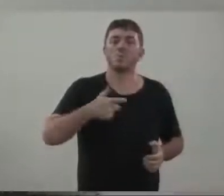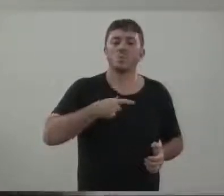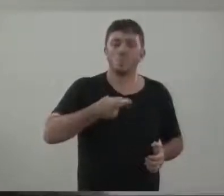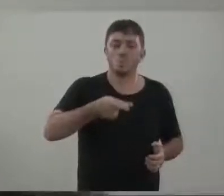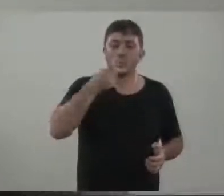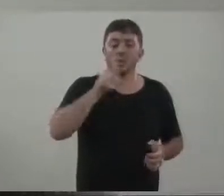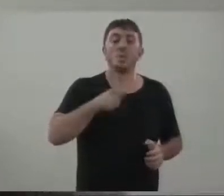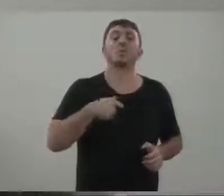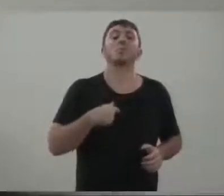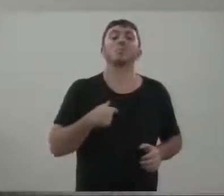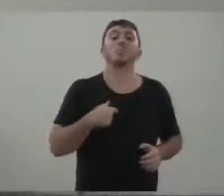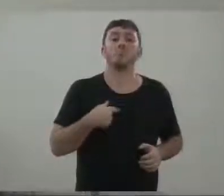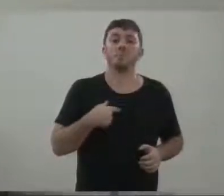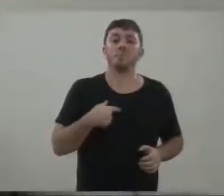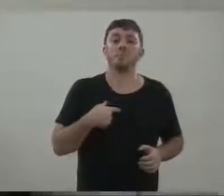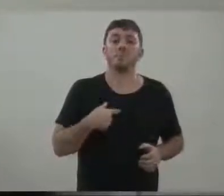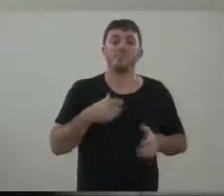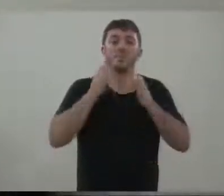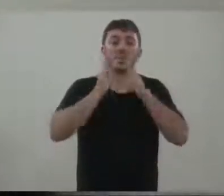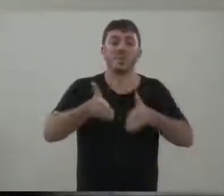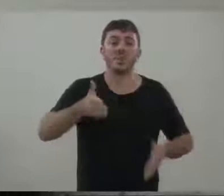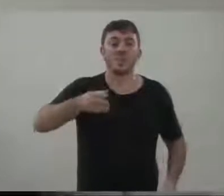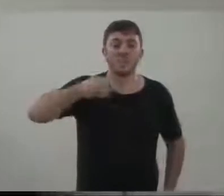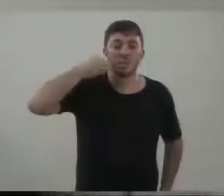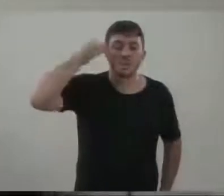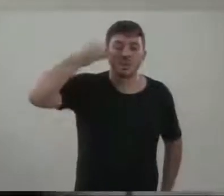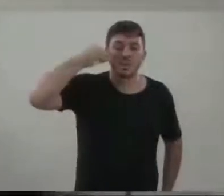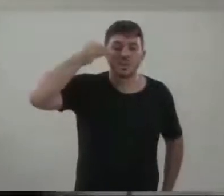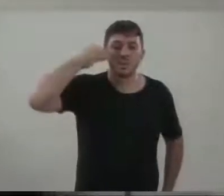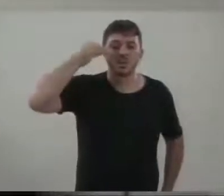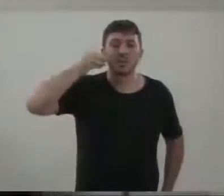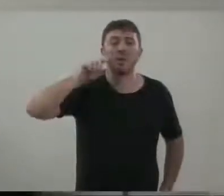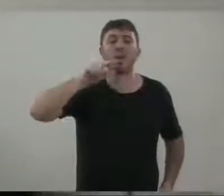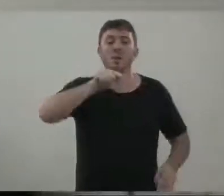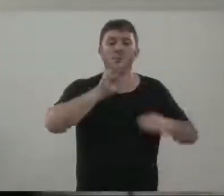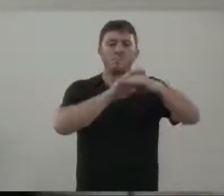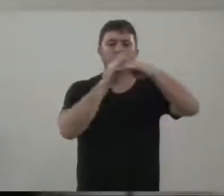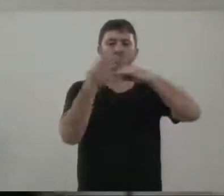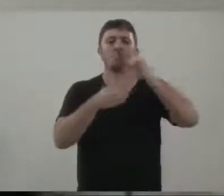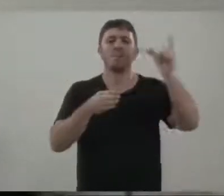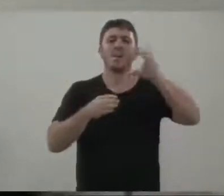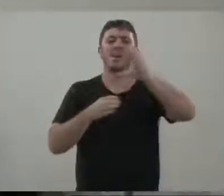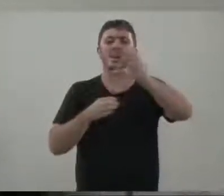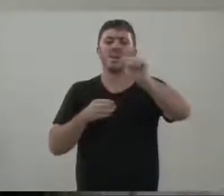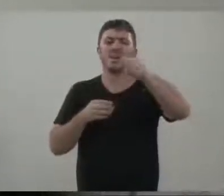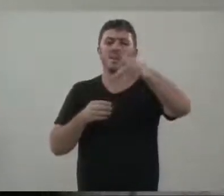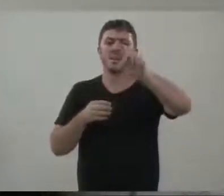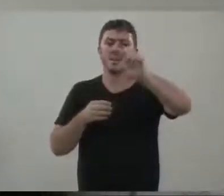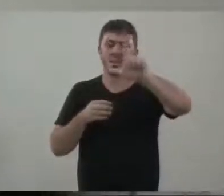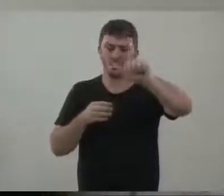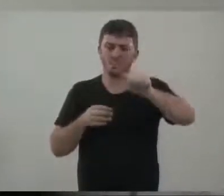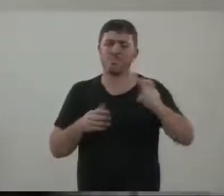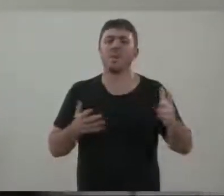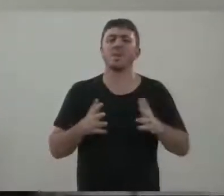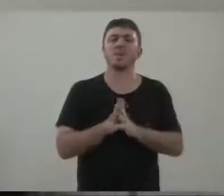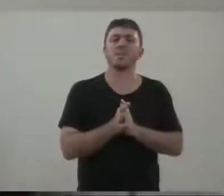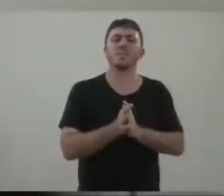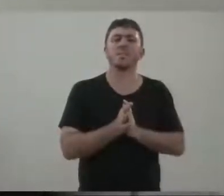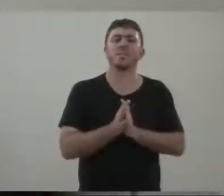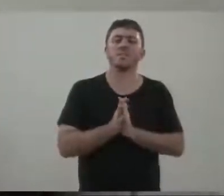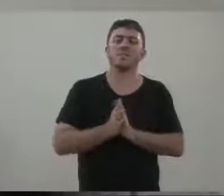que viveu a questão do início do projeto do Parque da Capela, para dizer que a